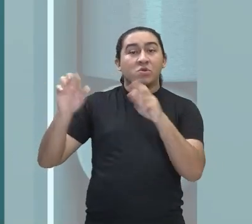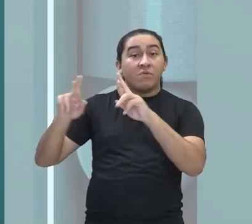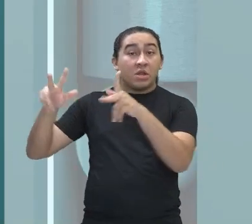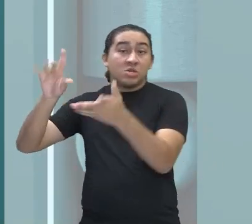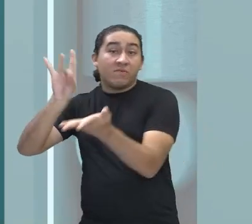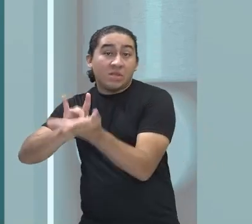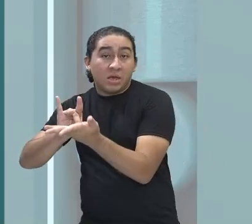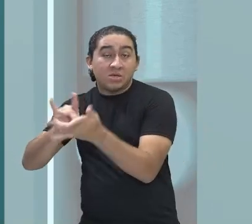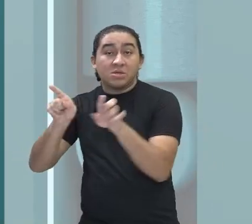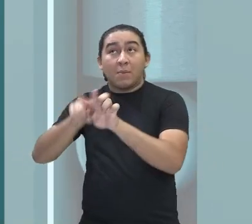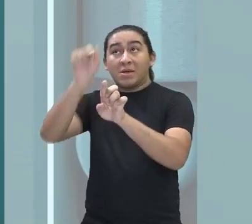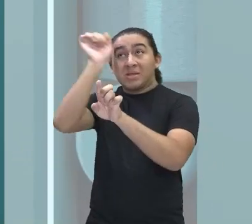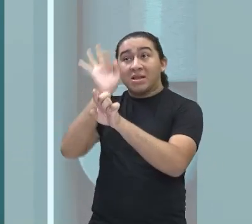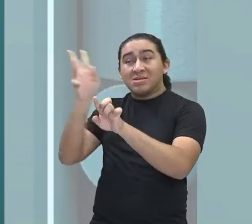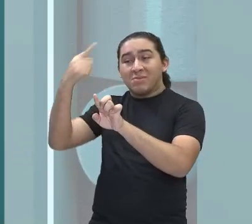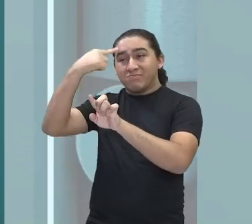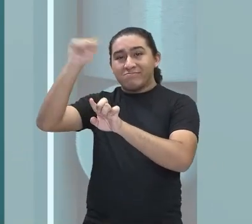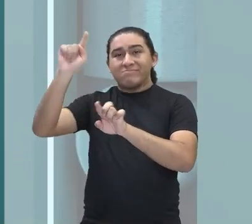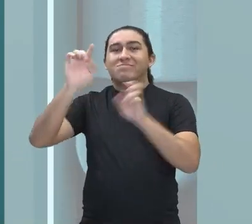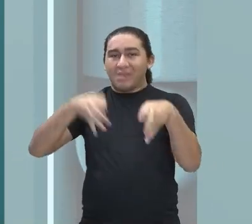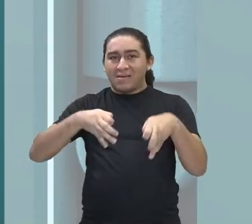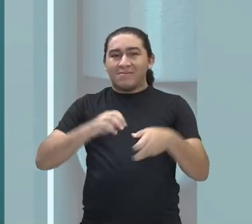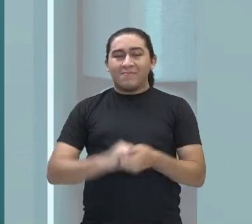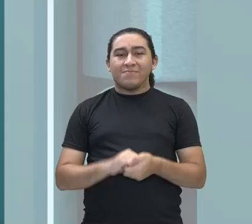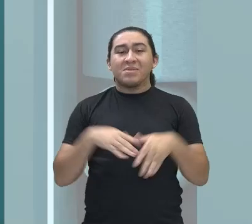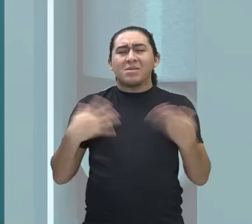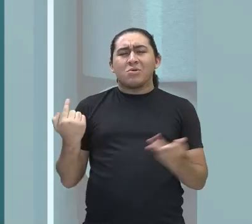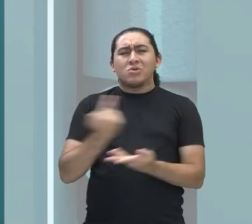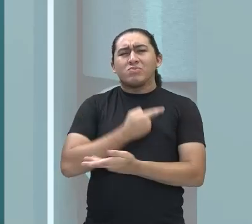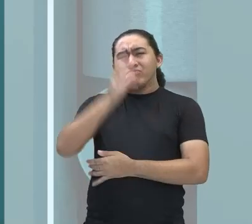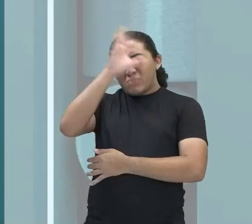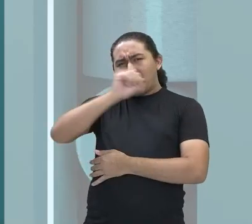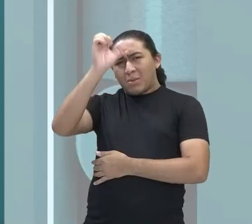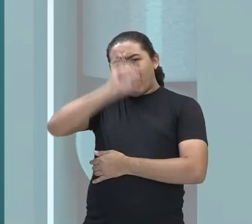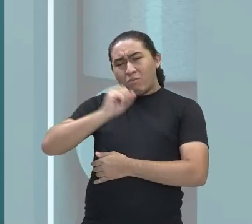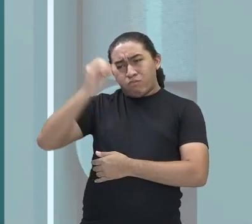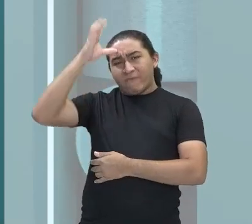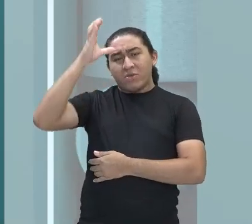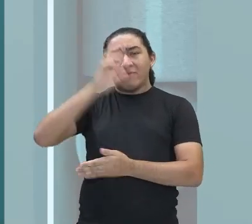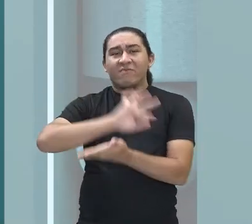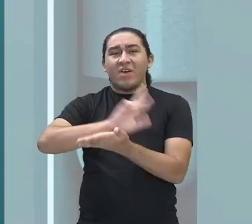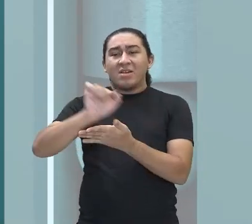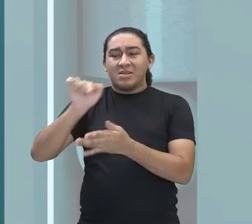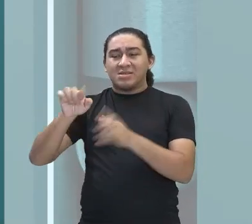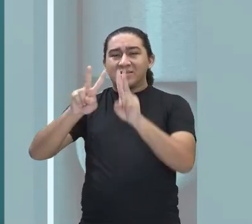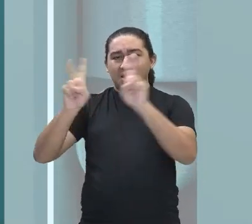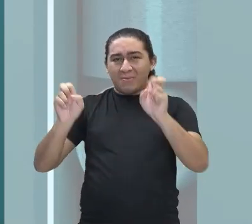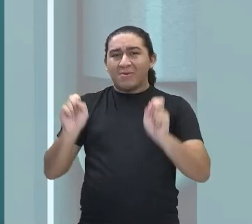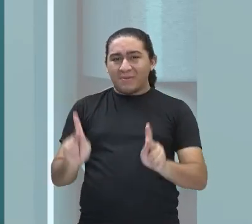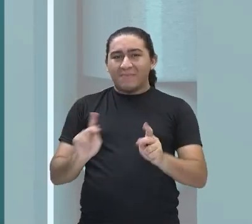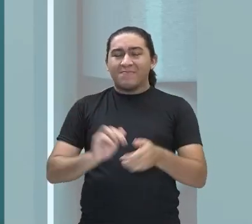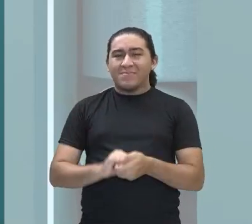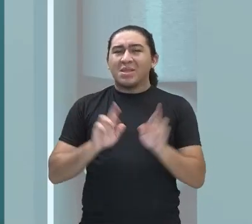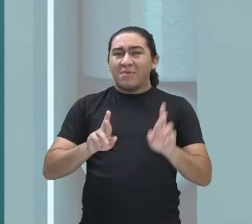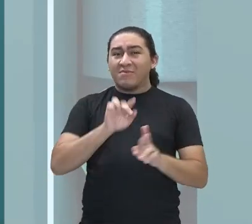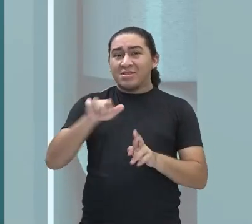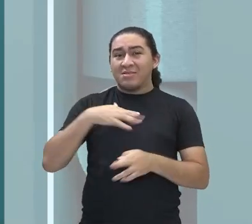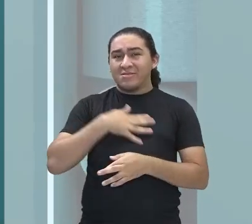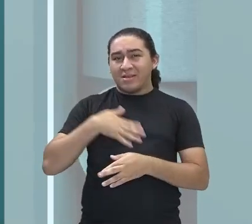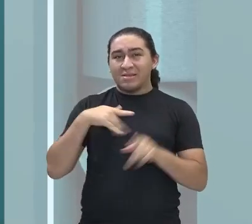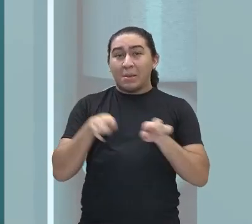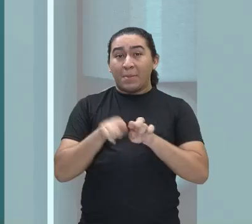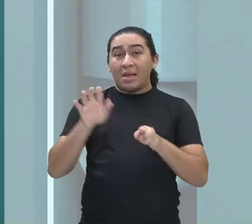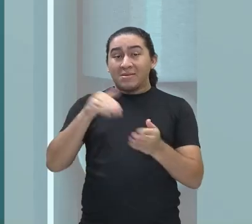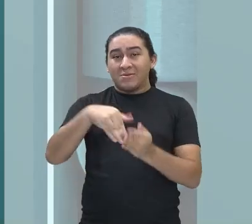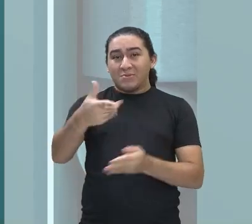era idealização, não é verdade? Então nós aprendemos bastante hoje a respeito do simbolismo, não é? Espero que vocês tenham gostado e